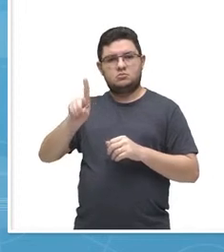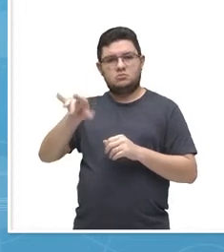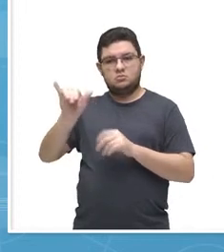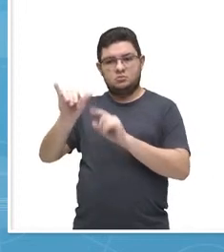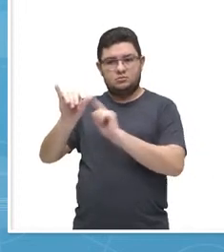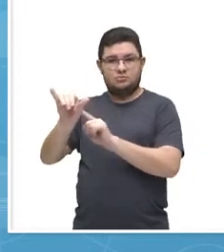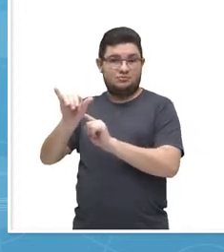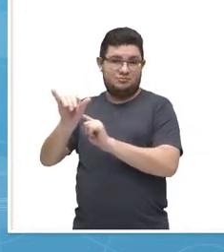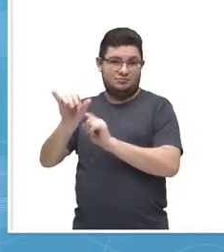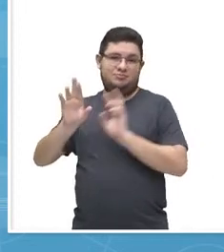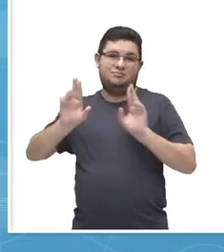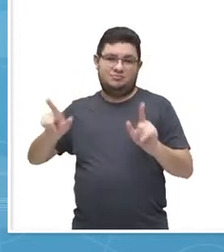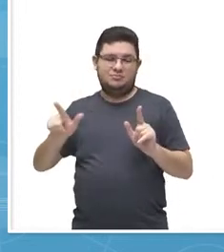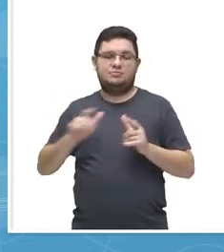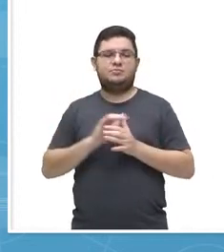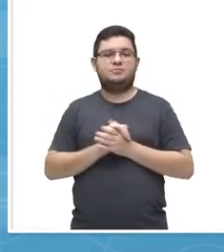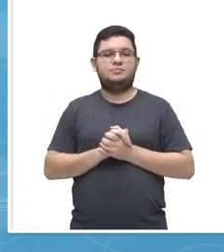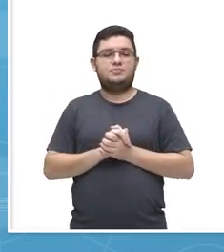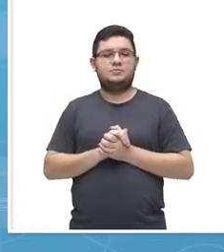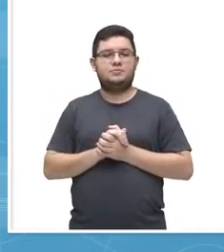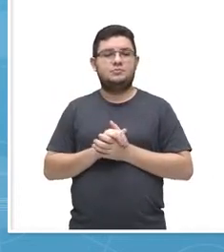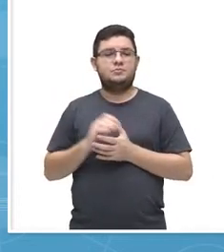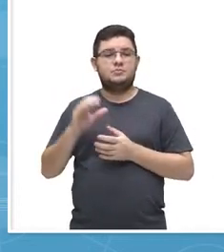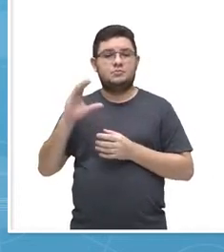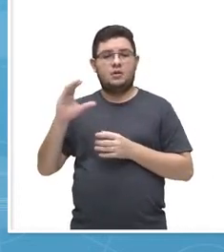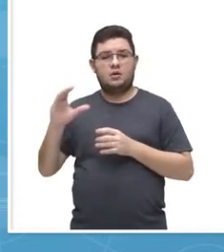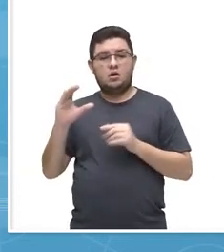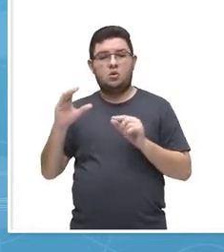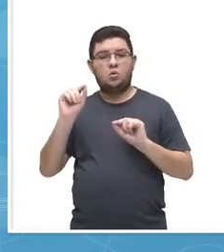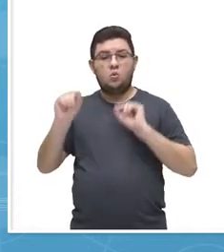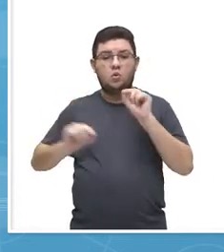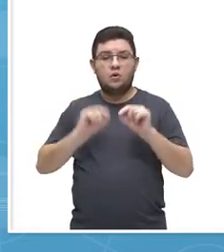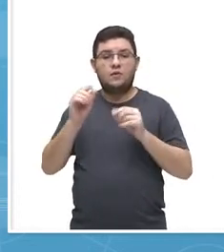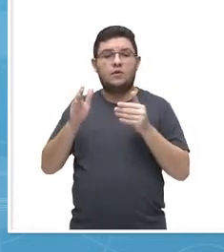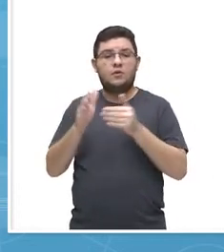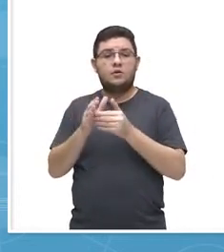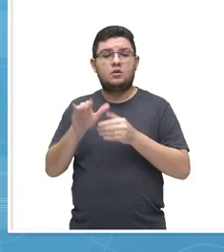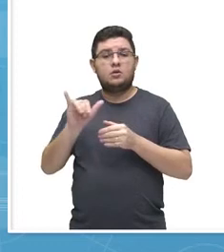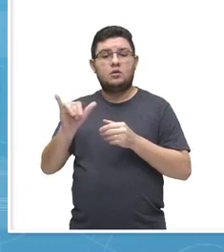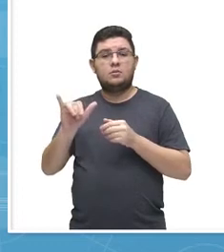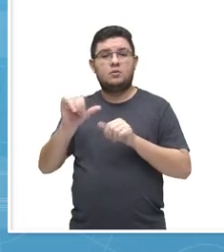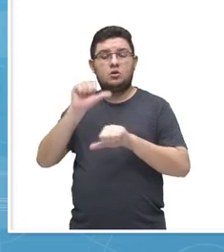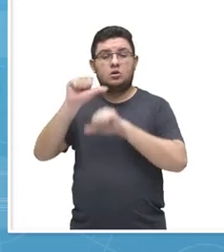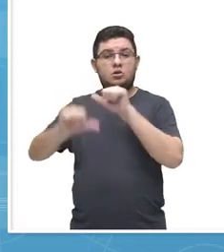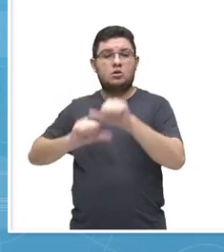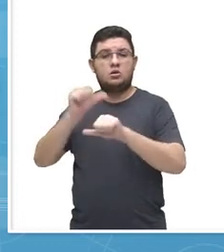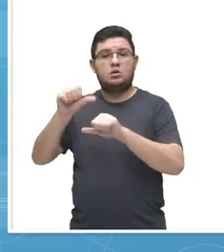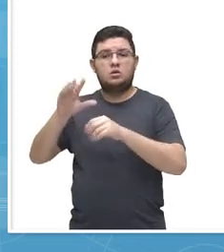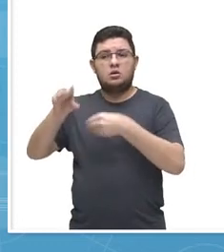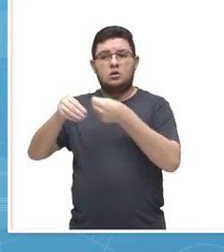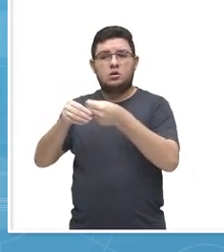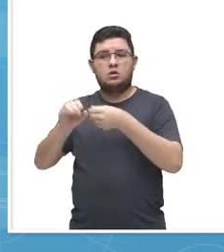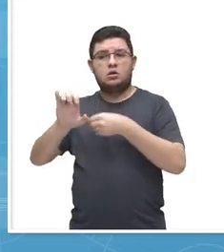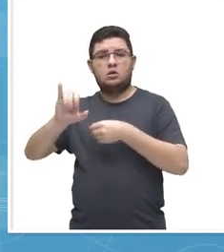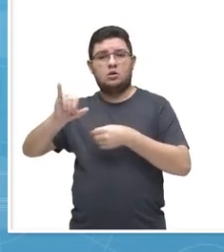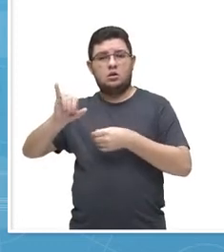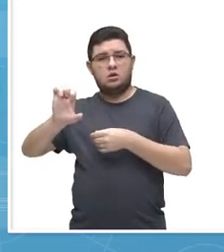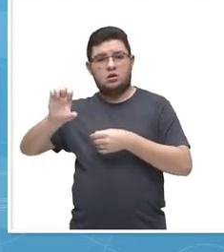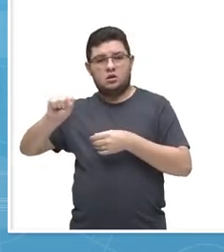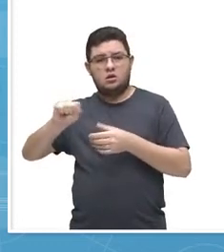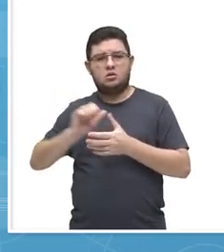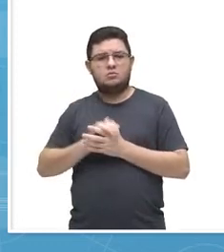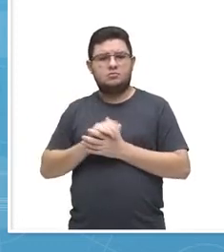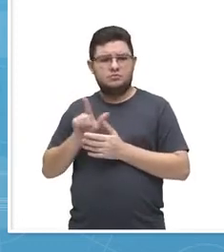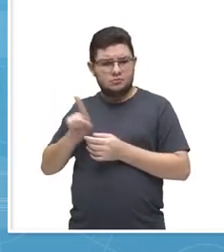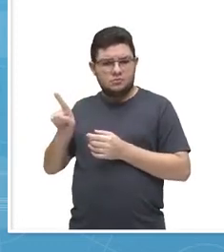C, né? Verbos terminados em Y mudam para IES. Bom, aqui o verbo study termina em Y, não é? E aqui está